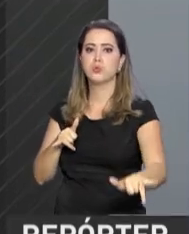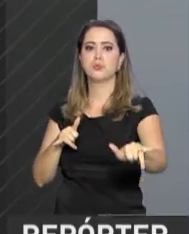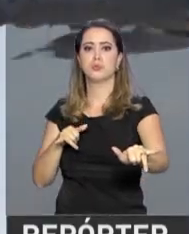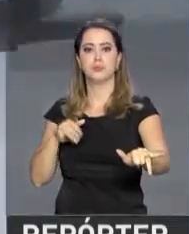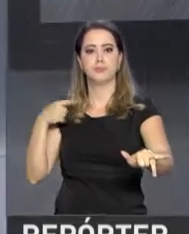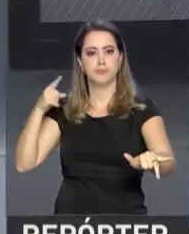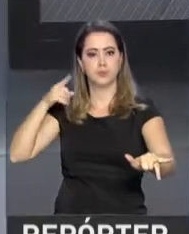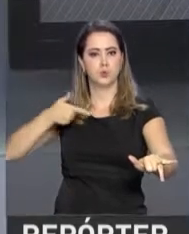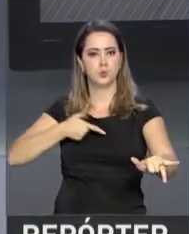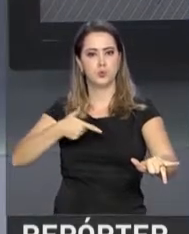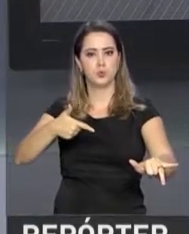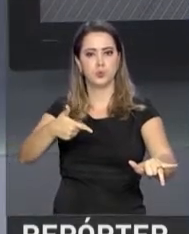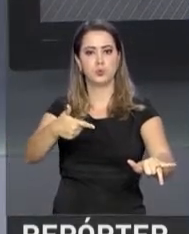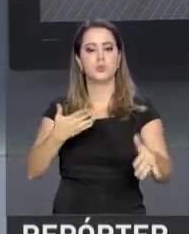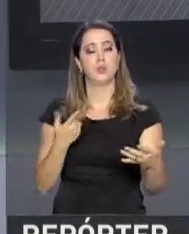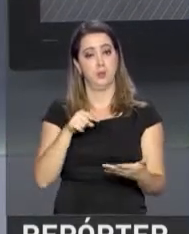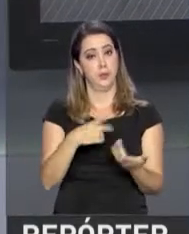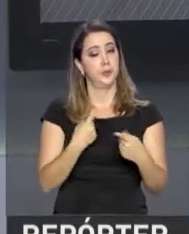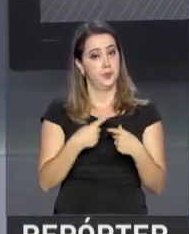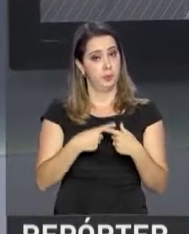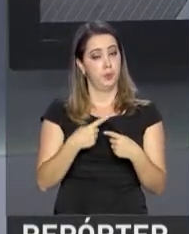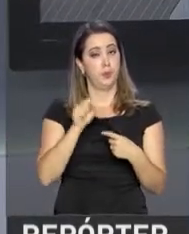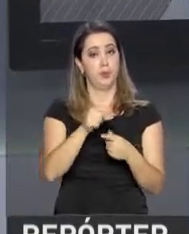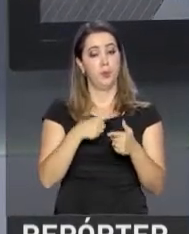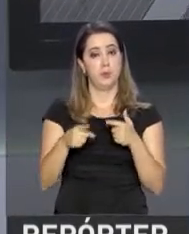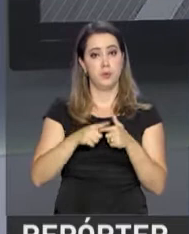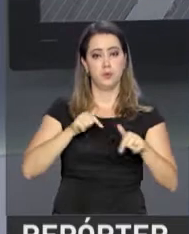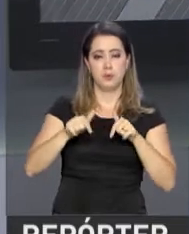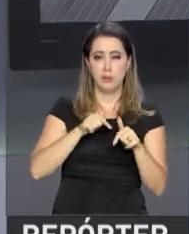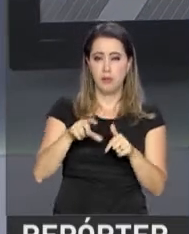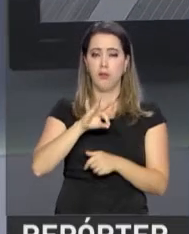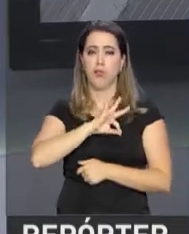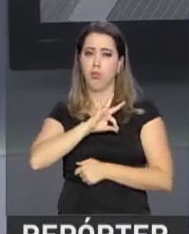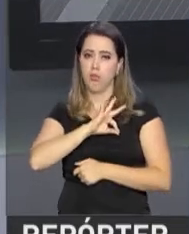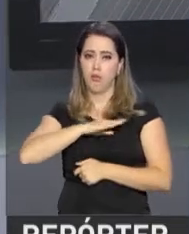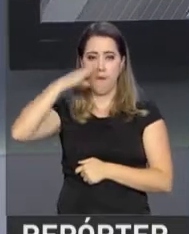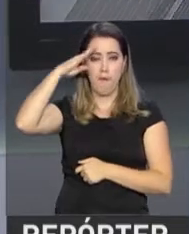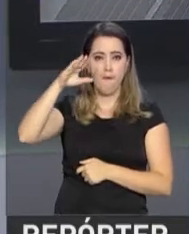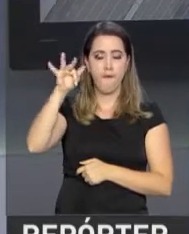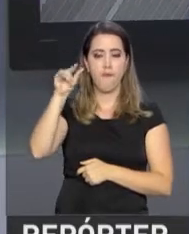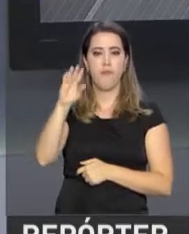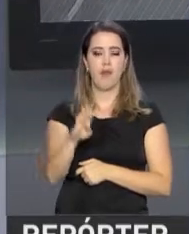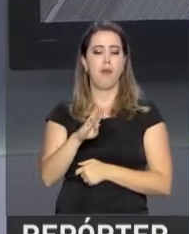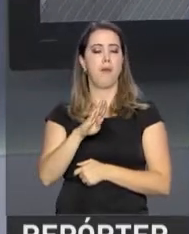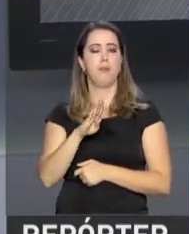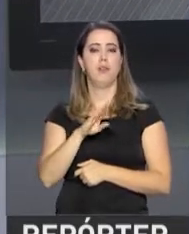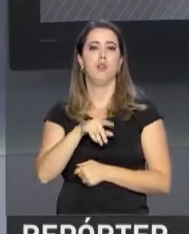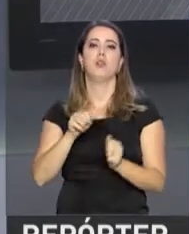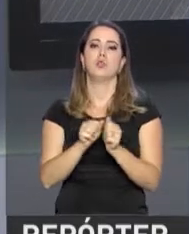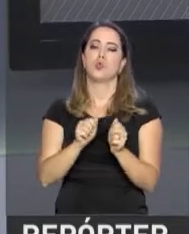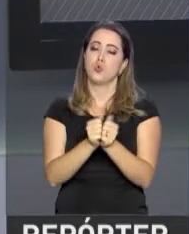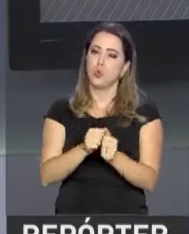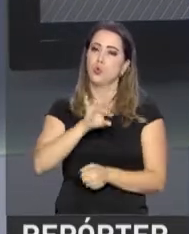nova fernandópolis a ação faz parte da operação hóstil realizada pela força aérea brasileira polícia federal e outros órgãos de